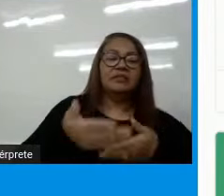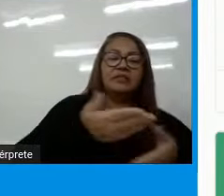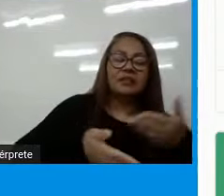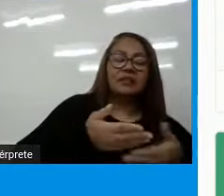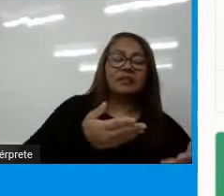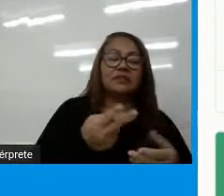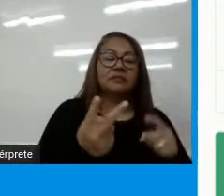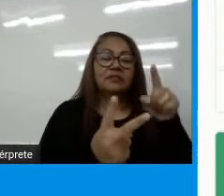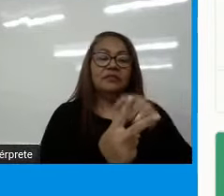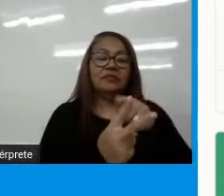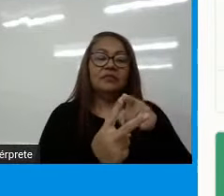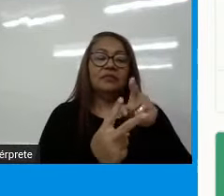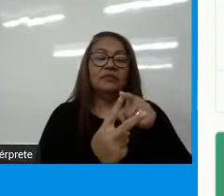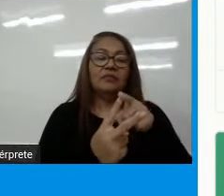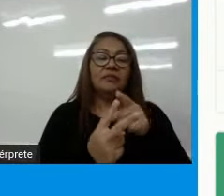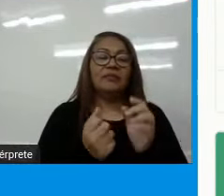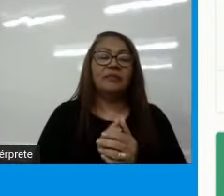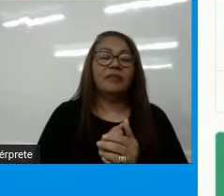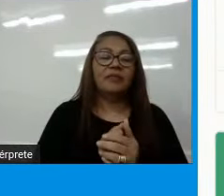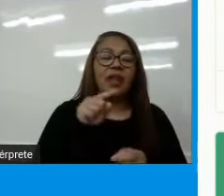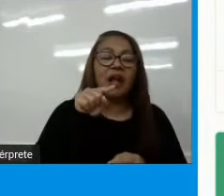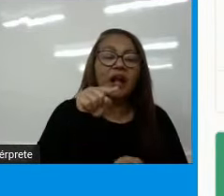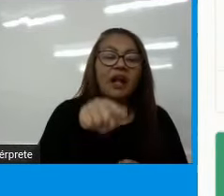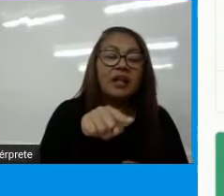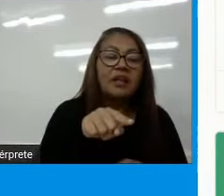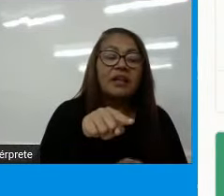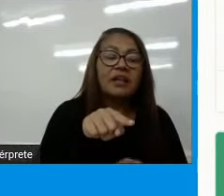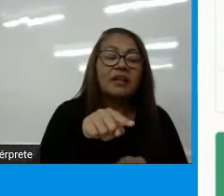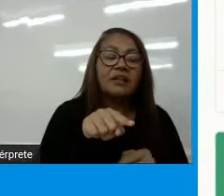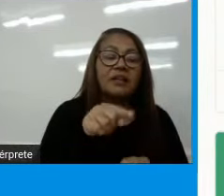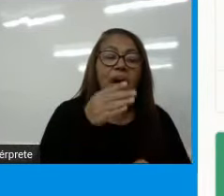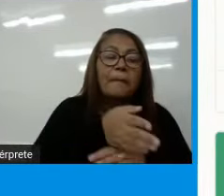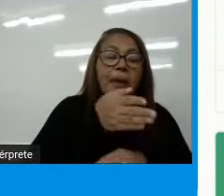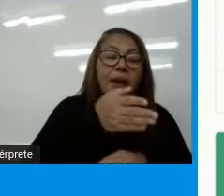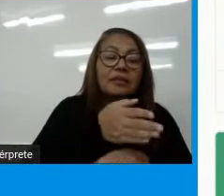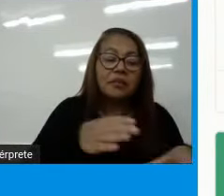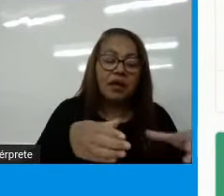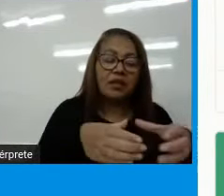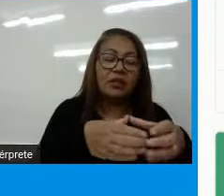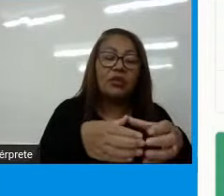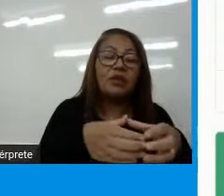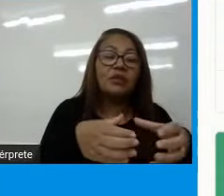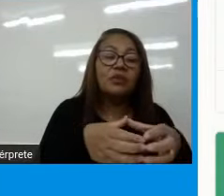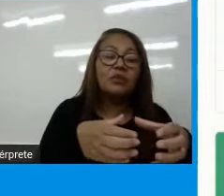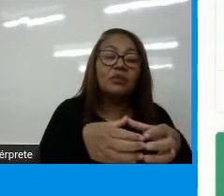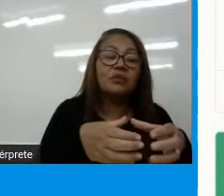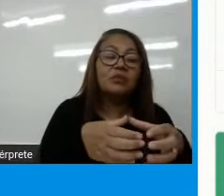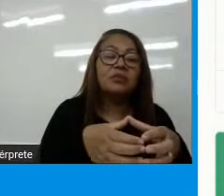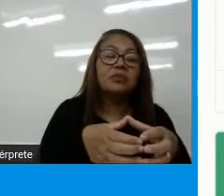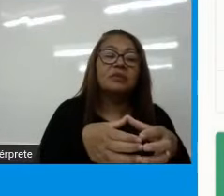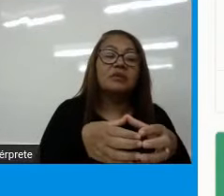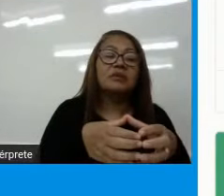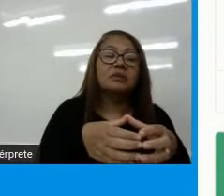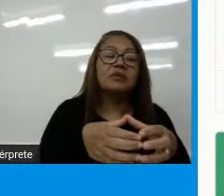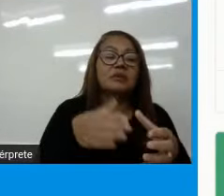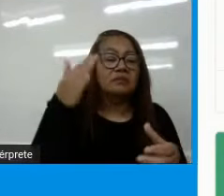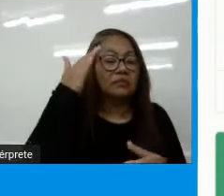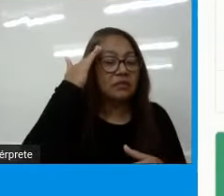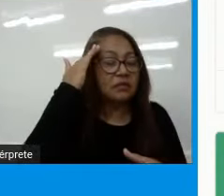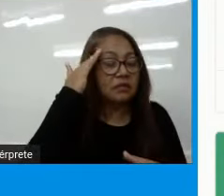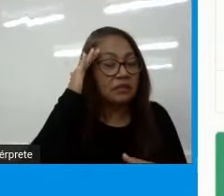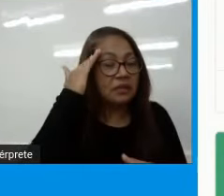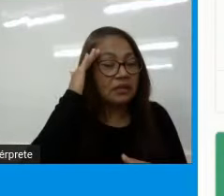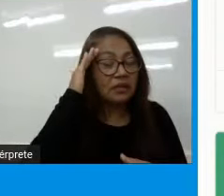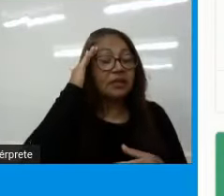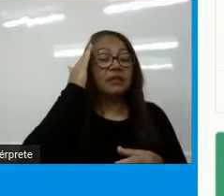no mais, ou participar de uma turma, e é importante você entender o participar, porque é por essa